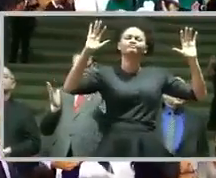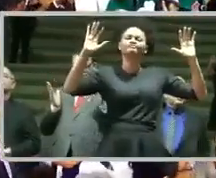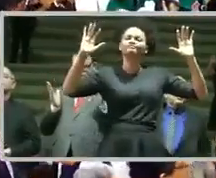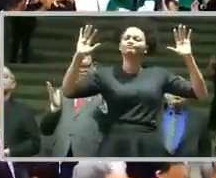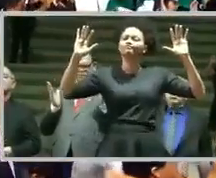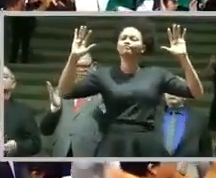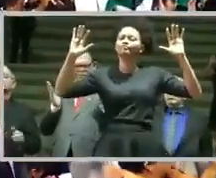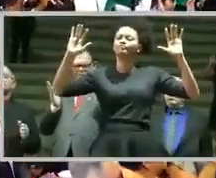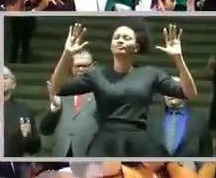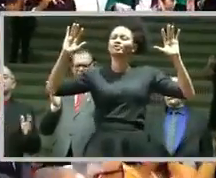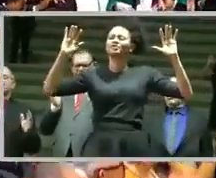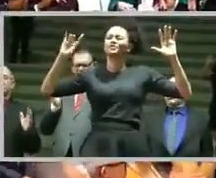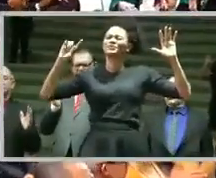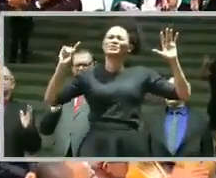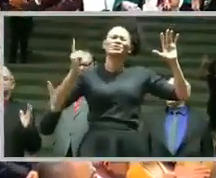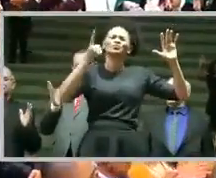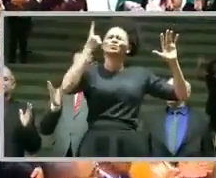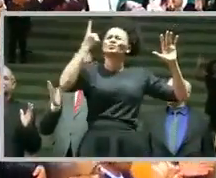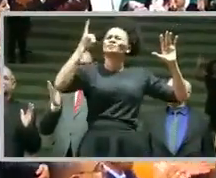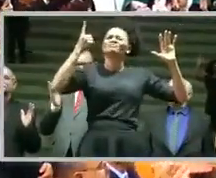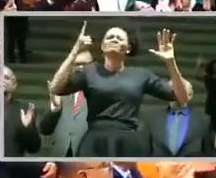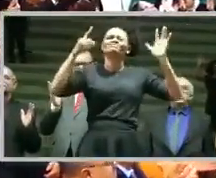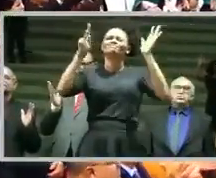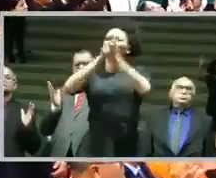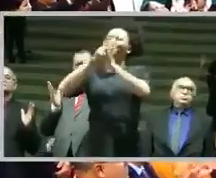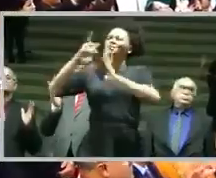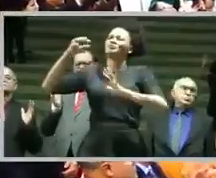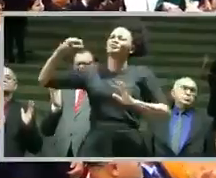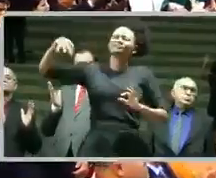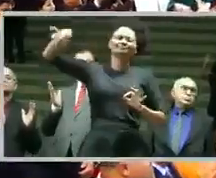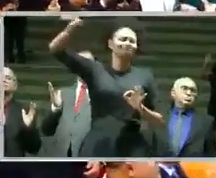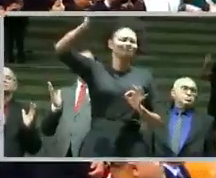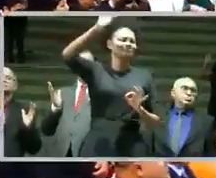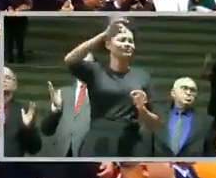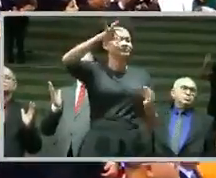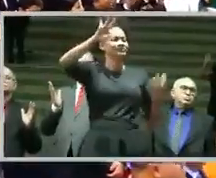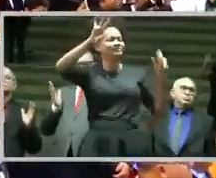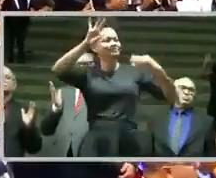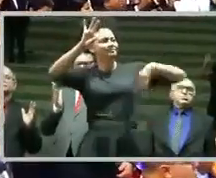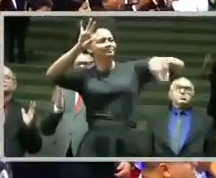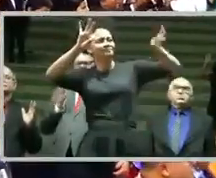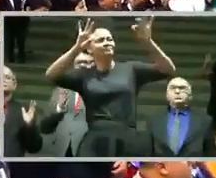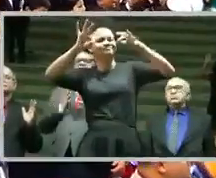pela ação única e exclusiva do Espírito,